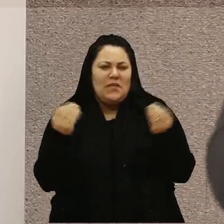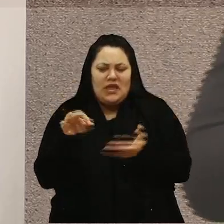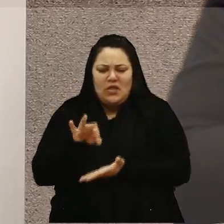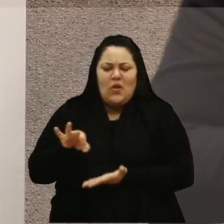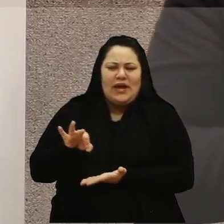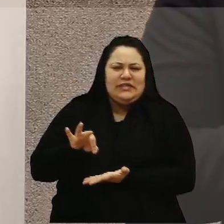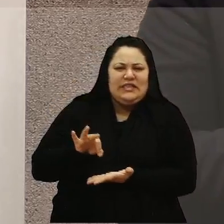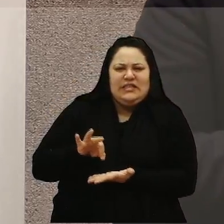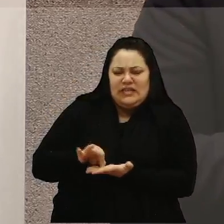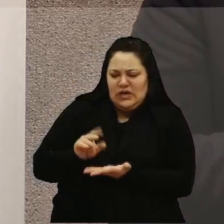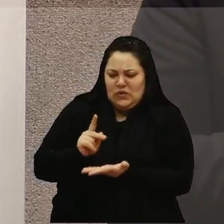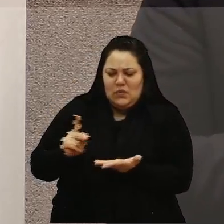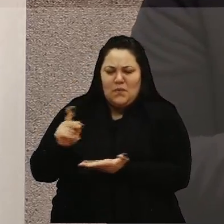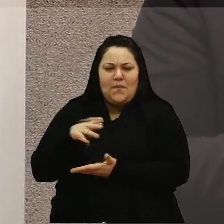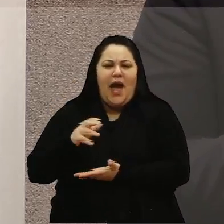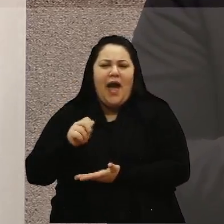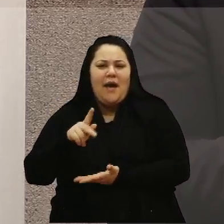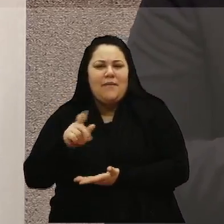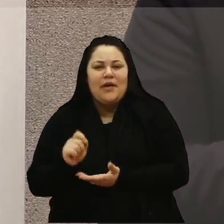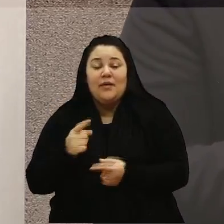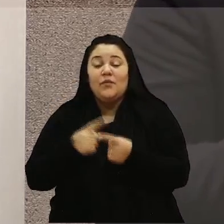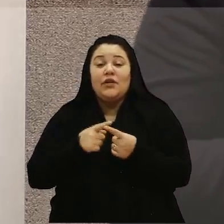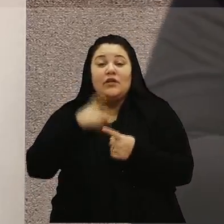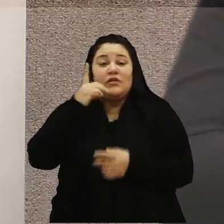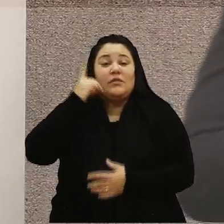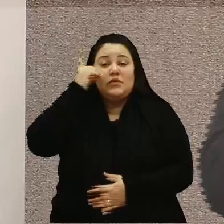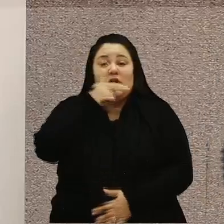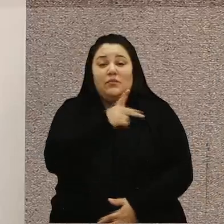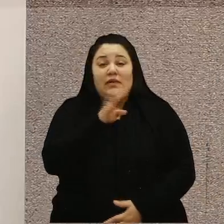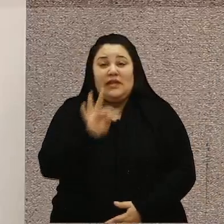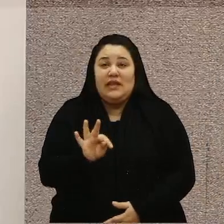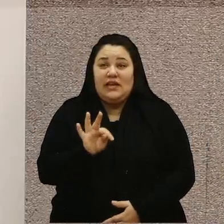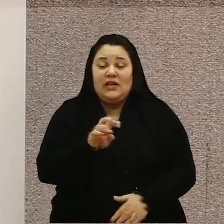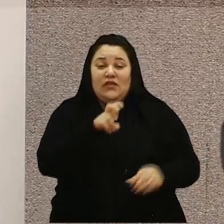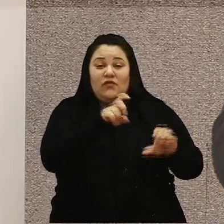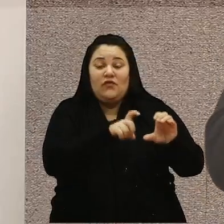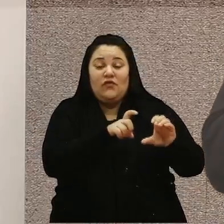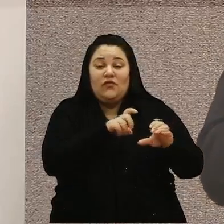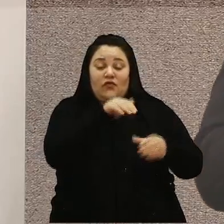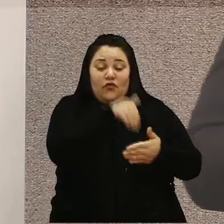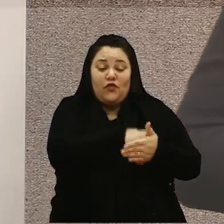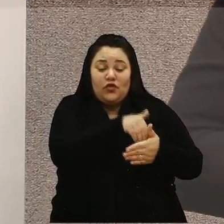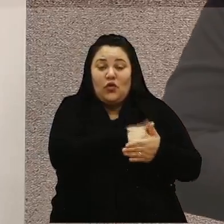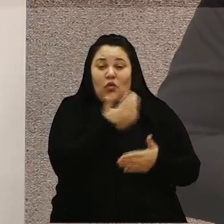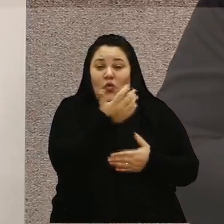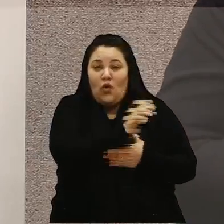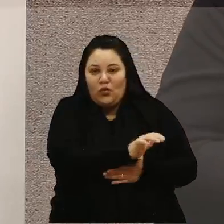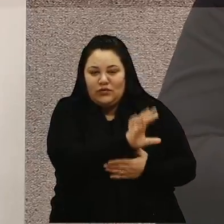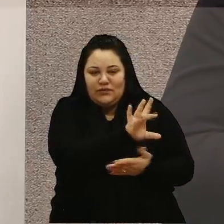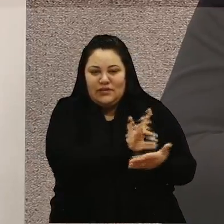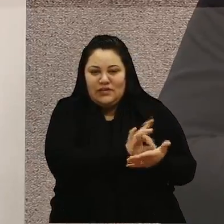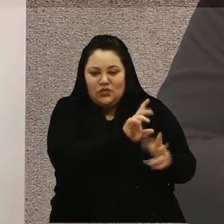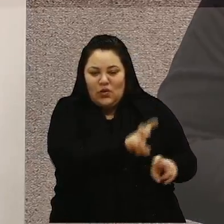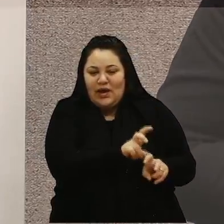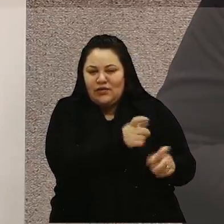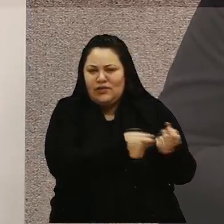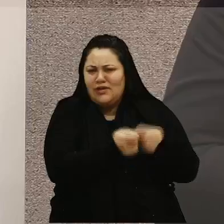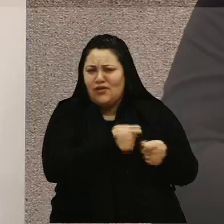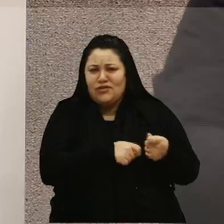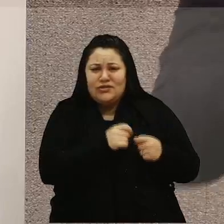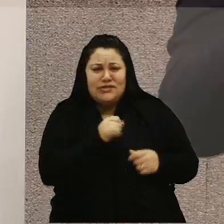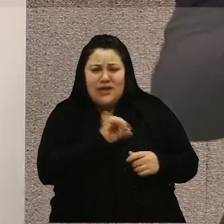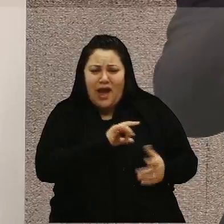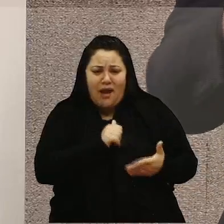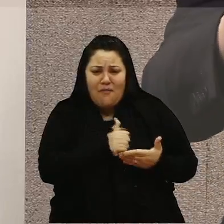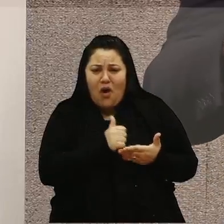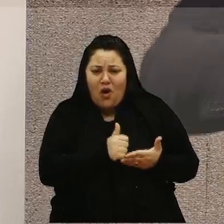etc. Por que os deputados do PT votaram contra a securitização do agronegócio? Se são tão favoráveis, se são tão a favor do Estado, por que